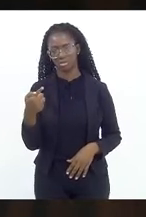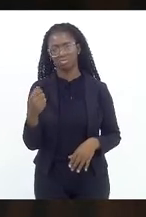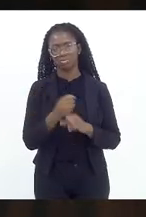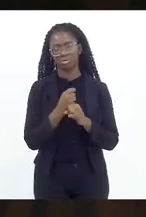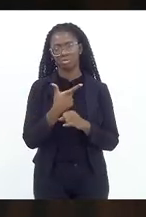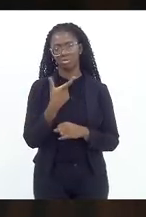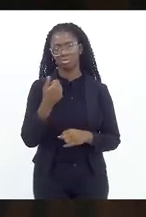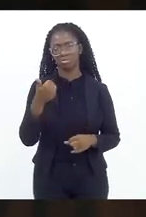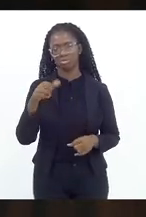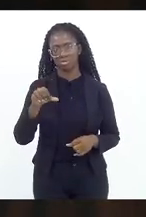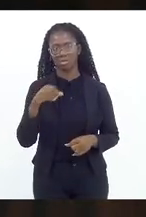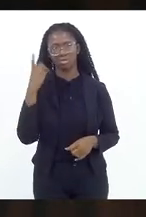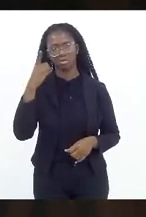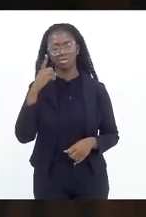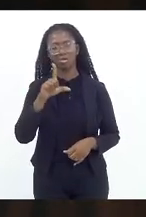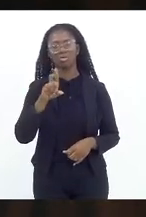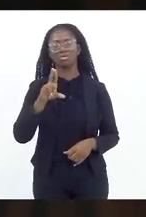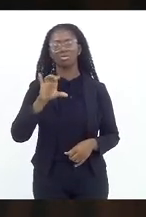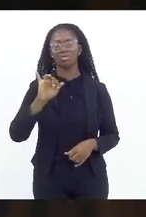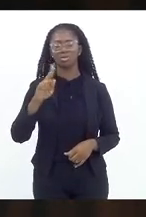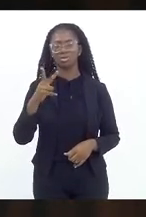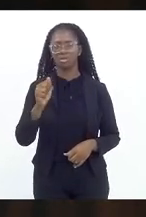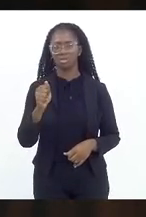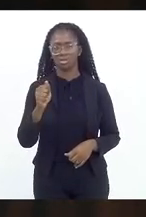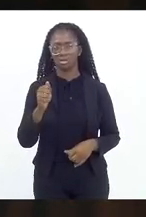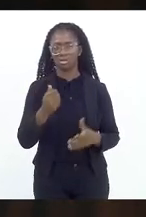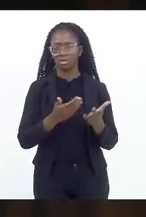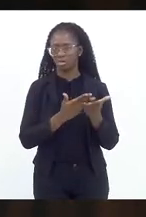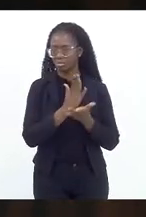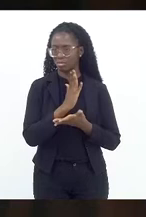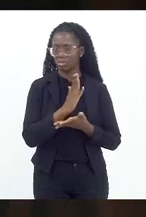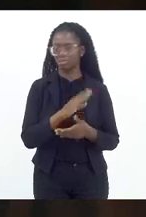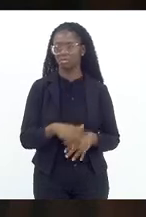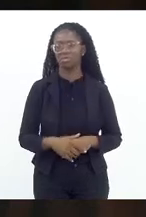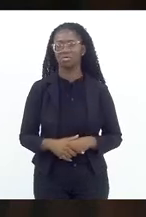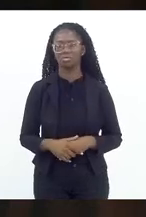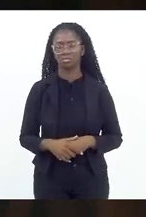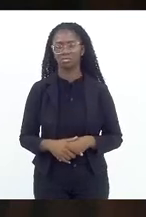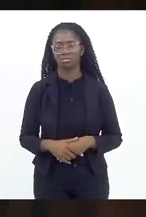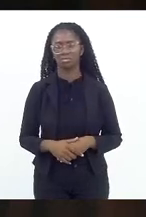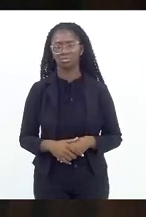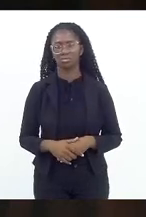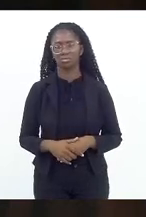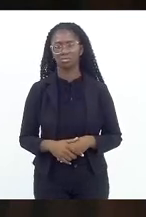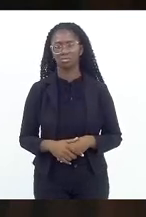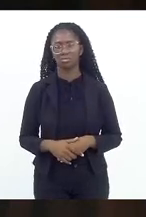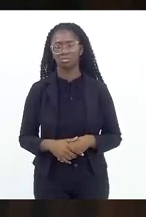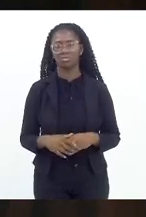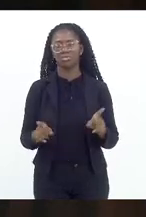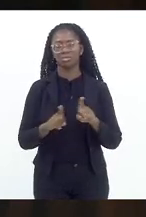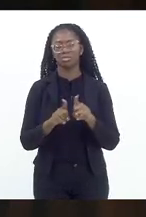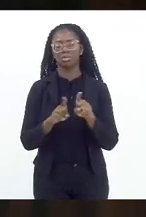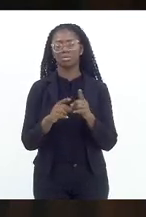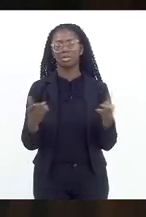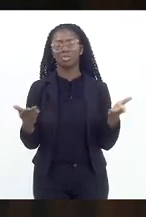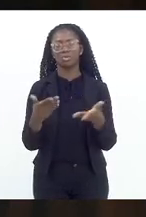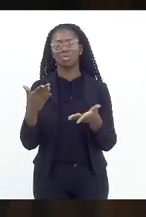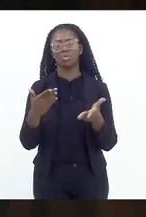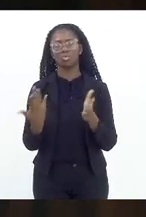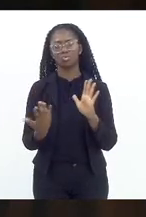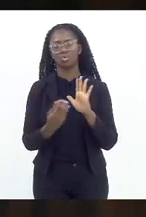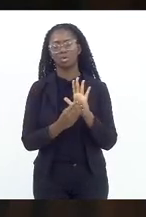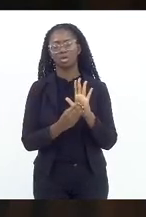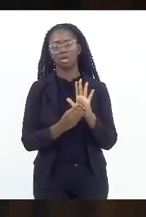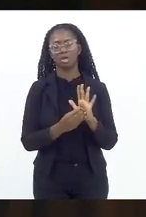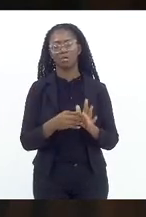1427/2019, da deputada Lucinha. Os senhores que aprovam permaneçam como estão. Aprovado. Há sobre a mesa requerimento de inclusão na ordem do dia